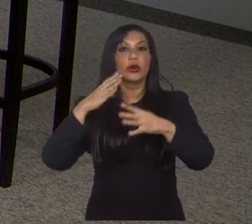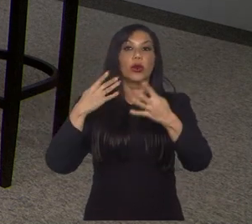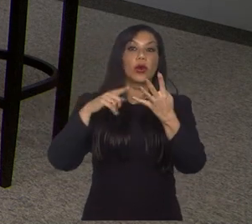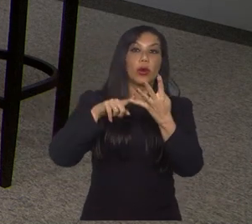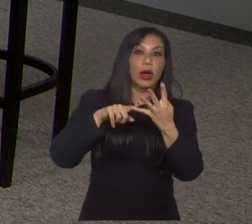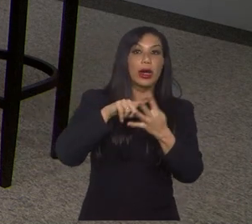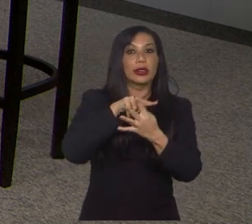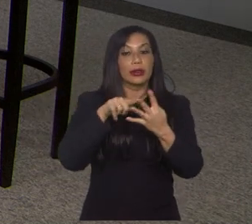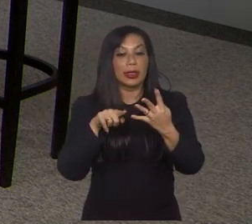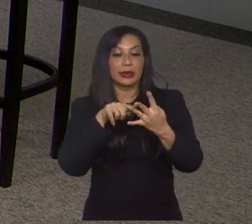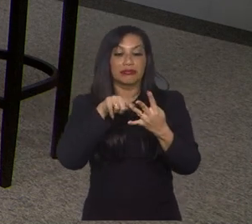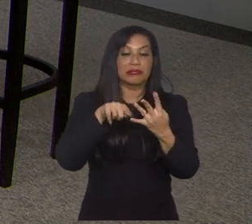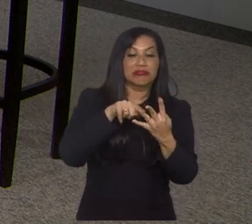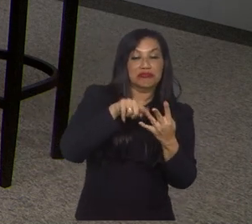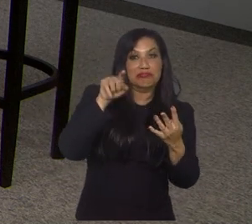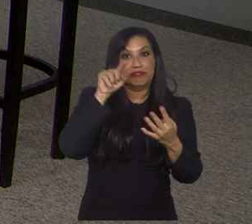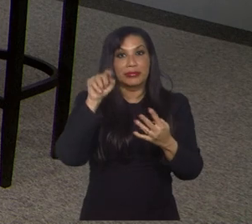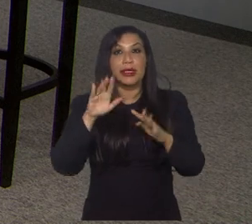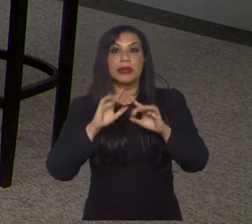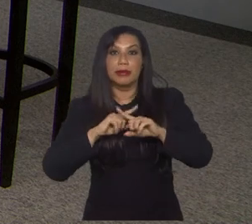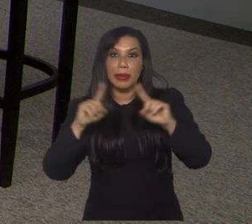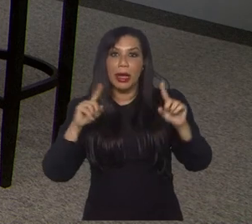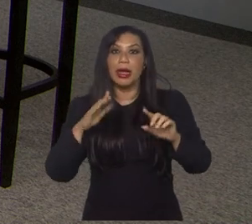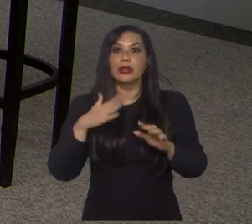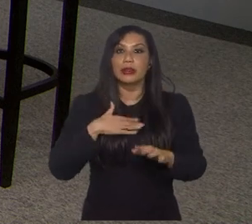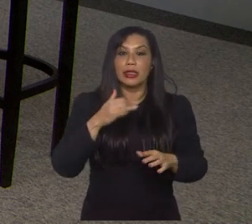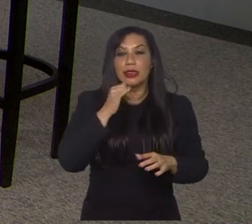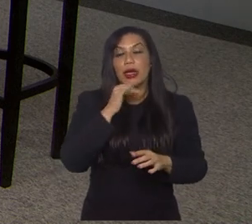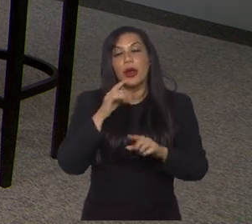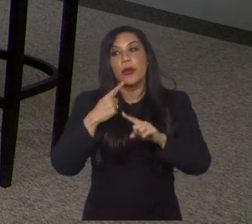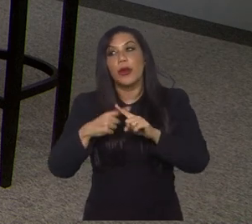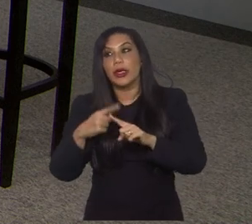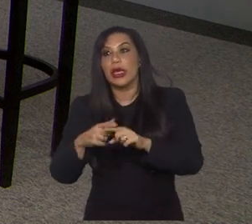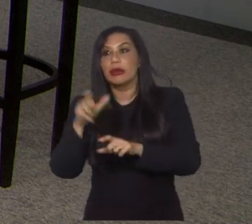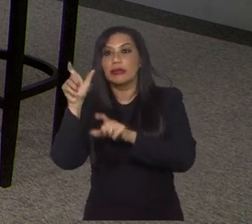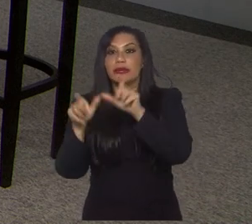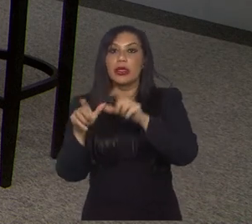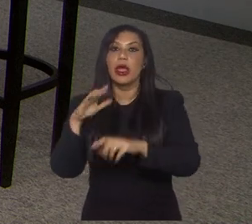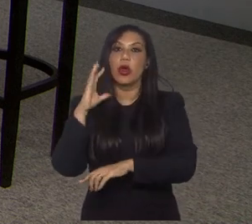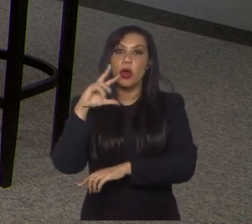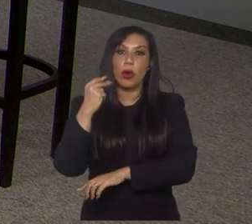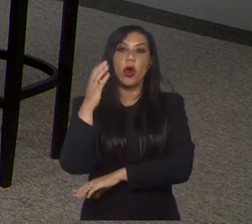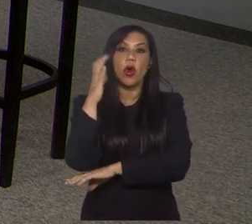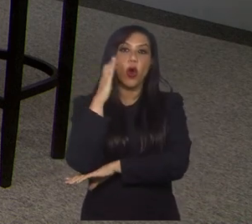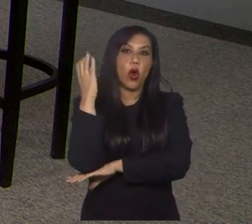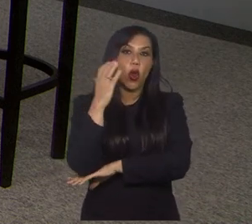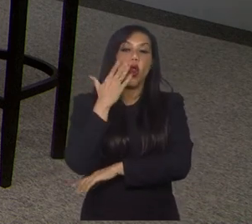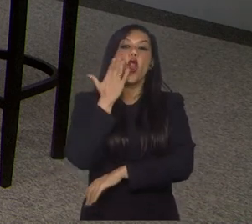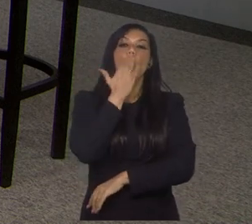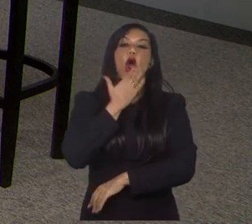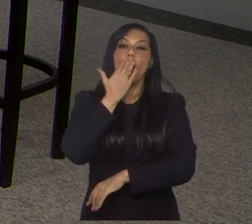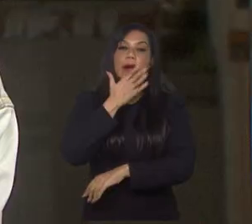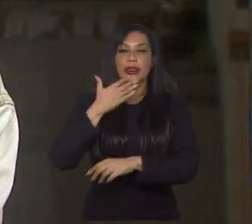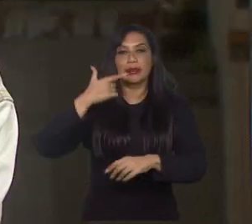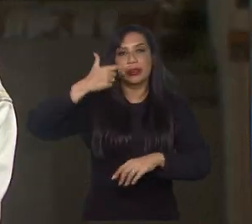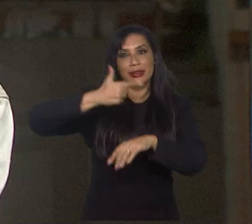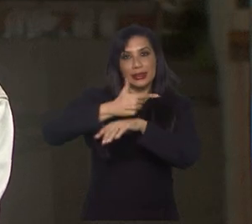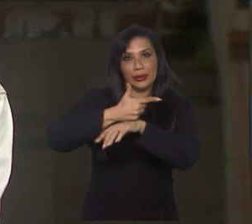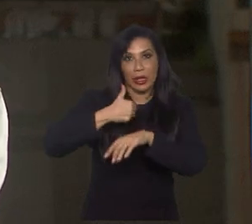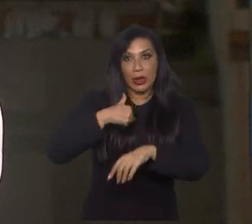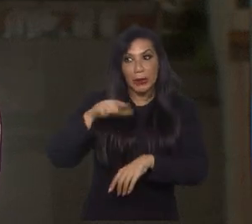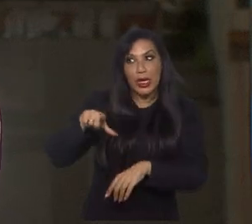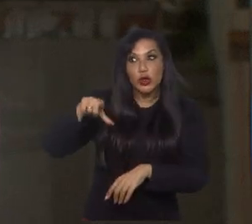quarto ali vai ser um pouco mais embaçado. Mas muito por conta das individualidades da Colômbia, eu coloco a Colômbia em segundo lugar. E aí, para